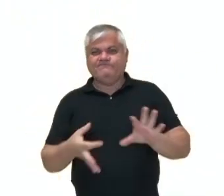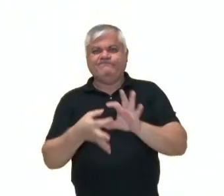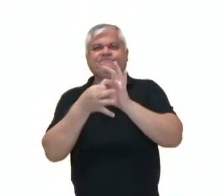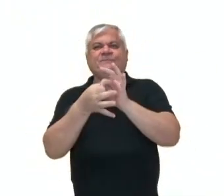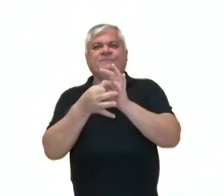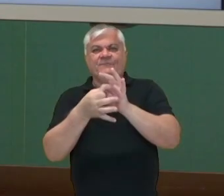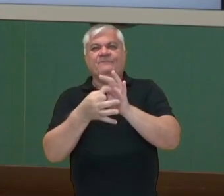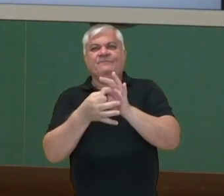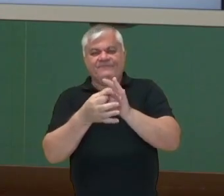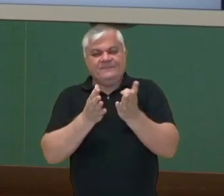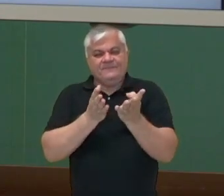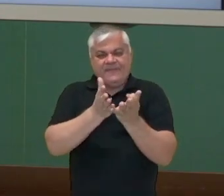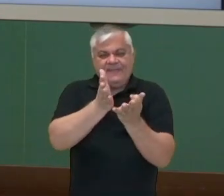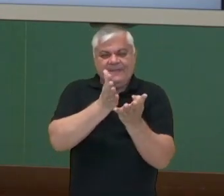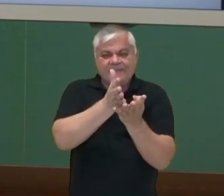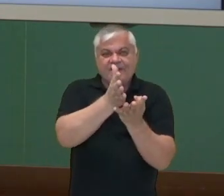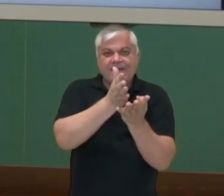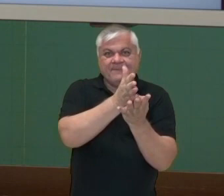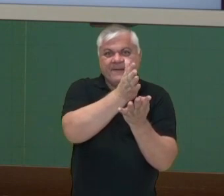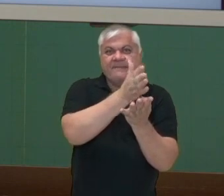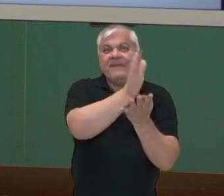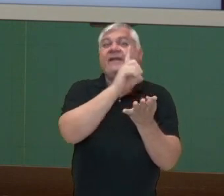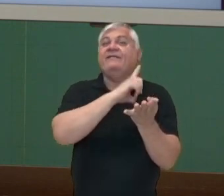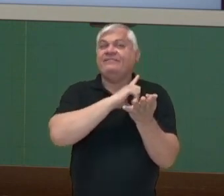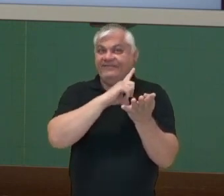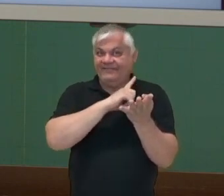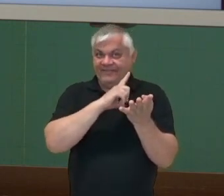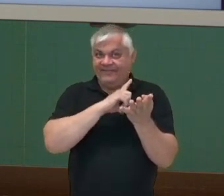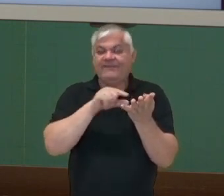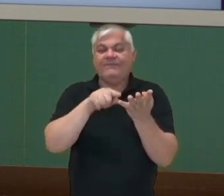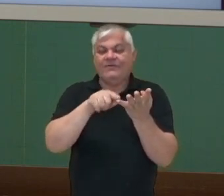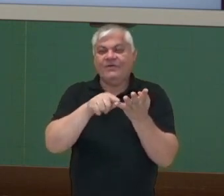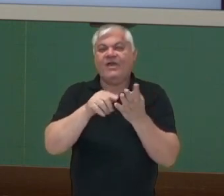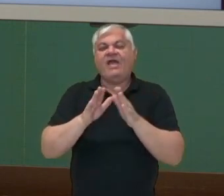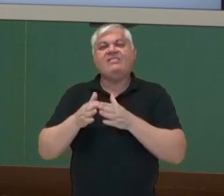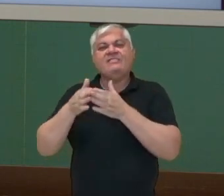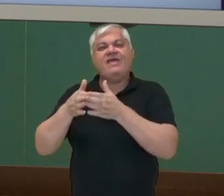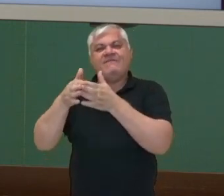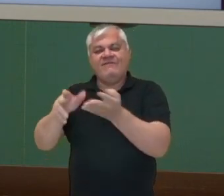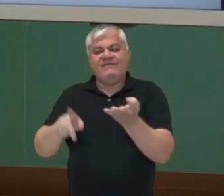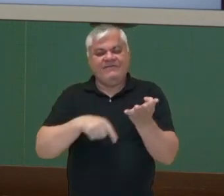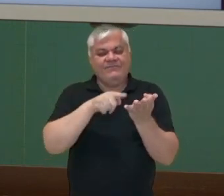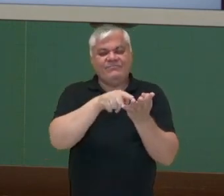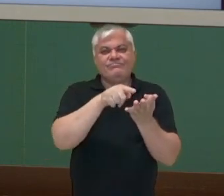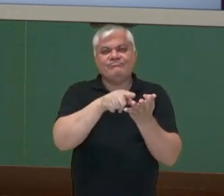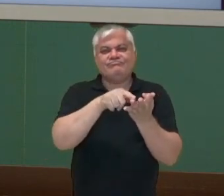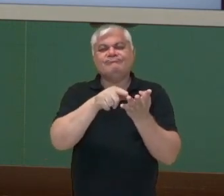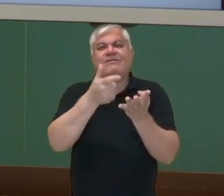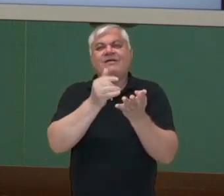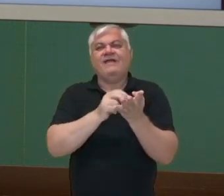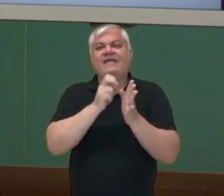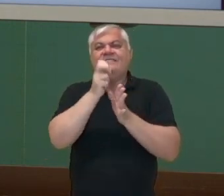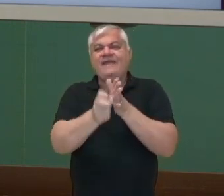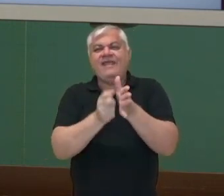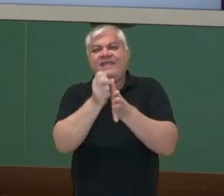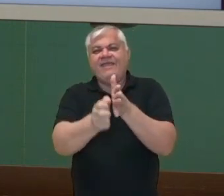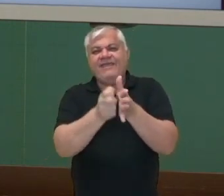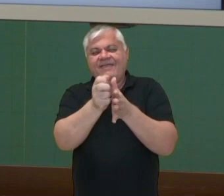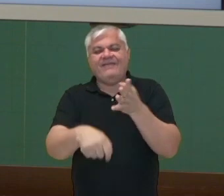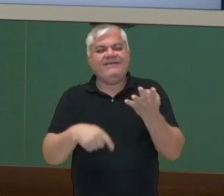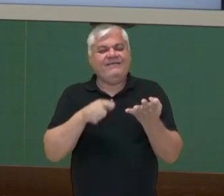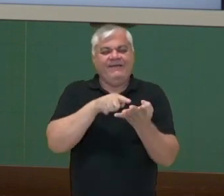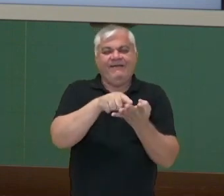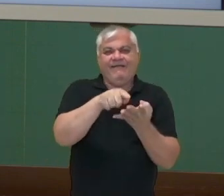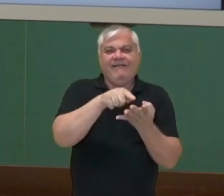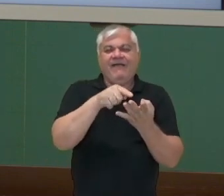interligação com outros tipos de vias de transporte que facilitam a circulação dos produtos na